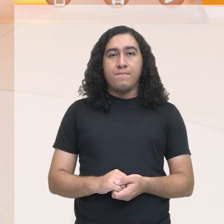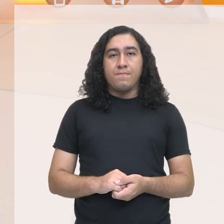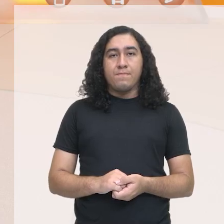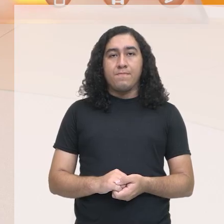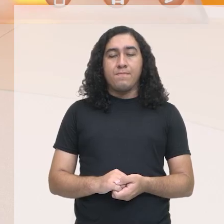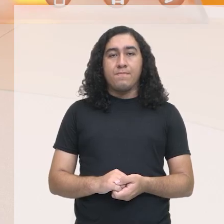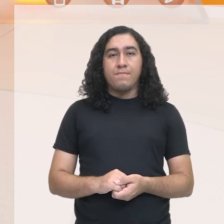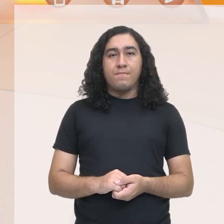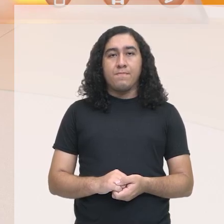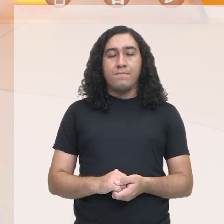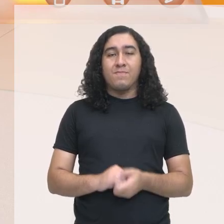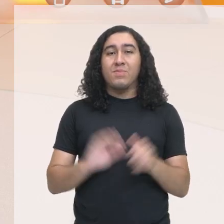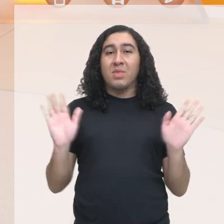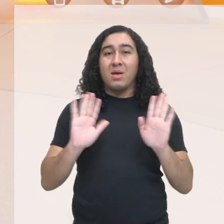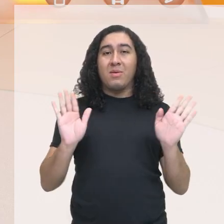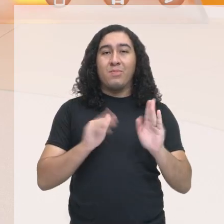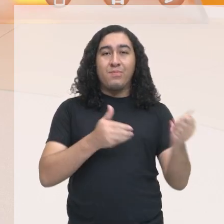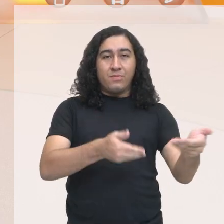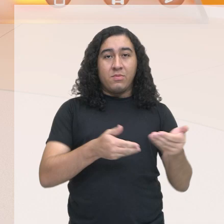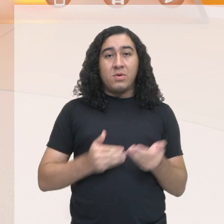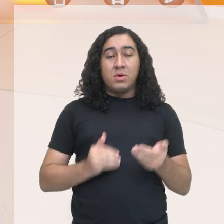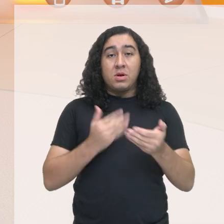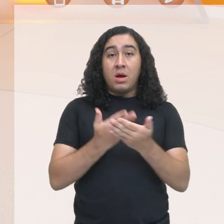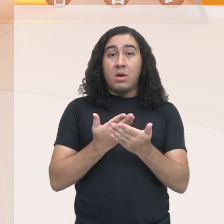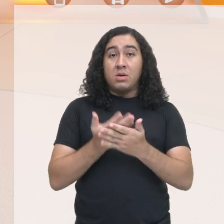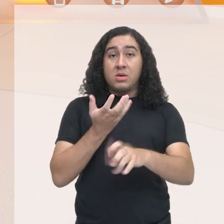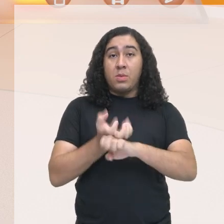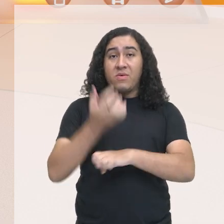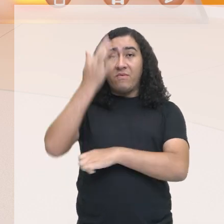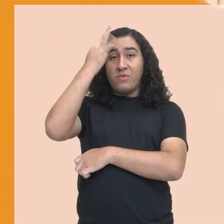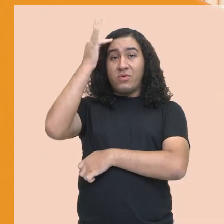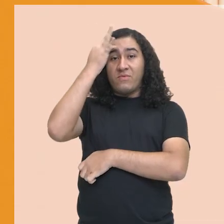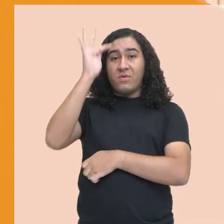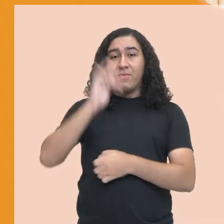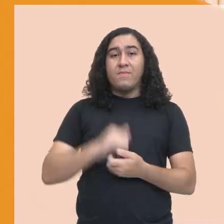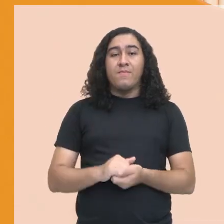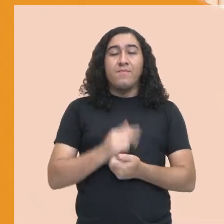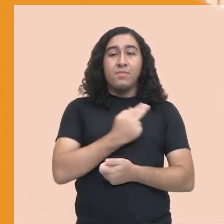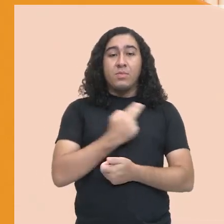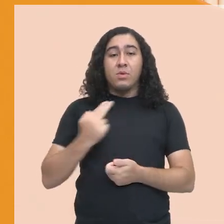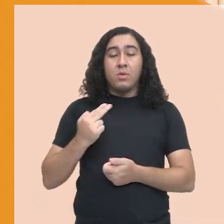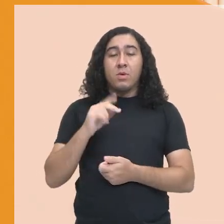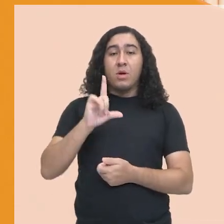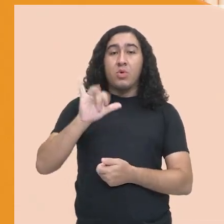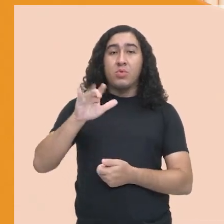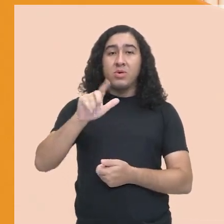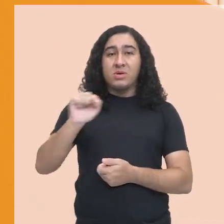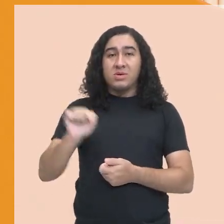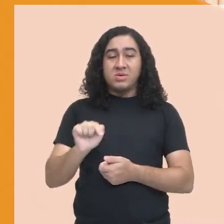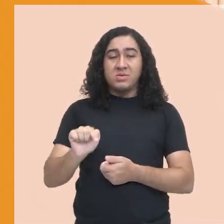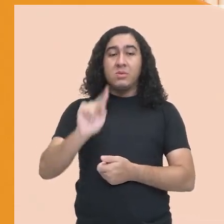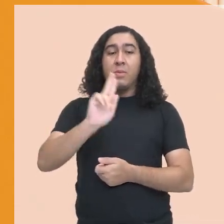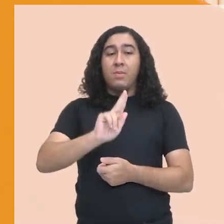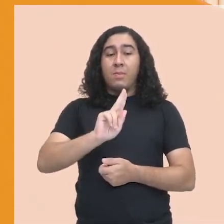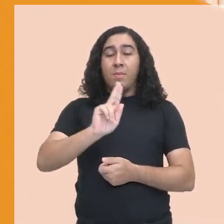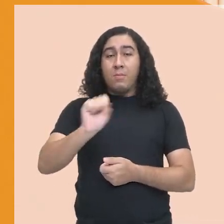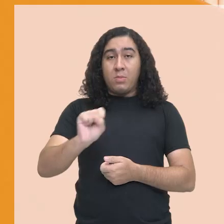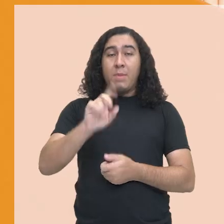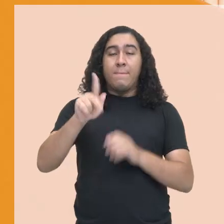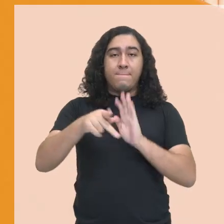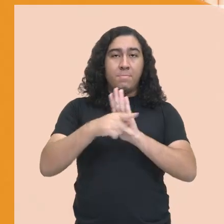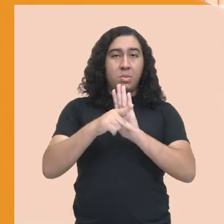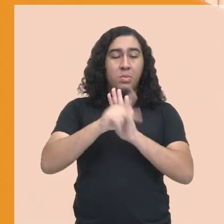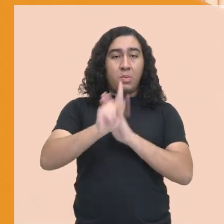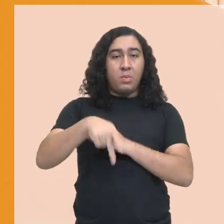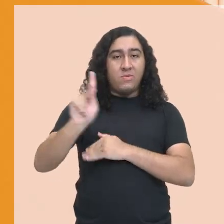Olá pessoal, sejam bem-vindos aqui à nossa aula de filosofia. Eu sou o professor Luiz Cláudio, professor de filosofia do Centro de